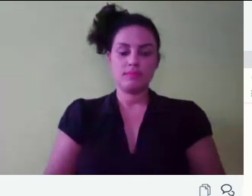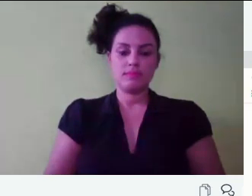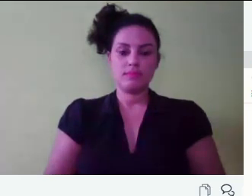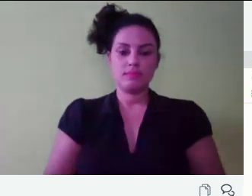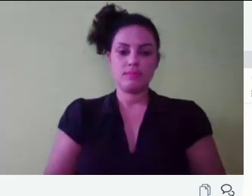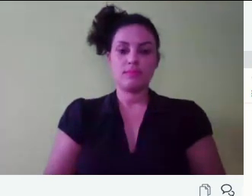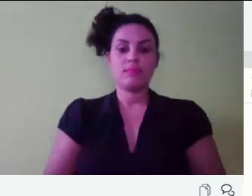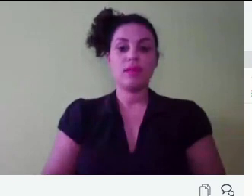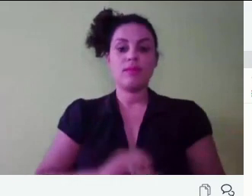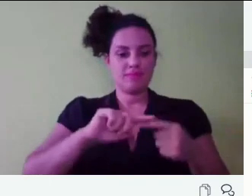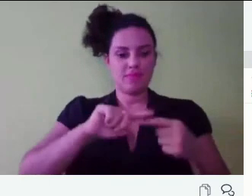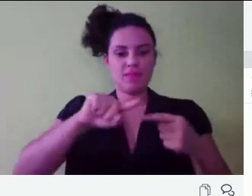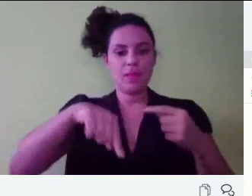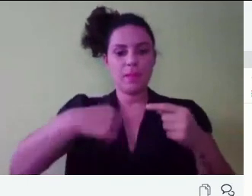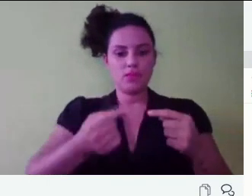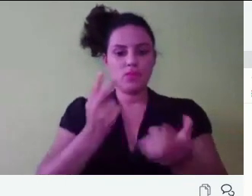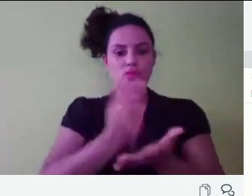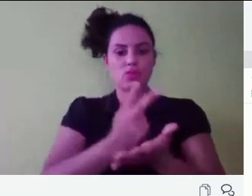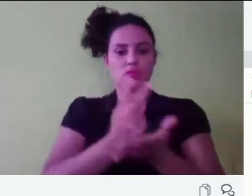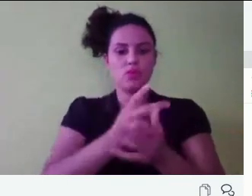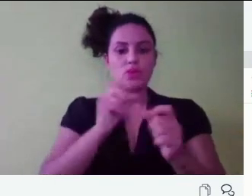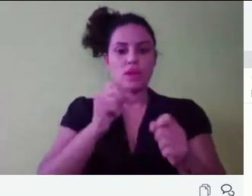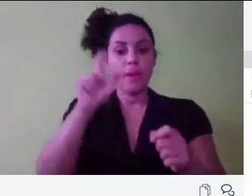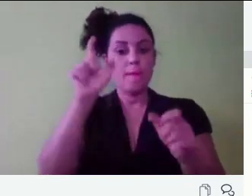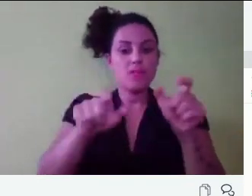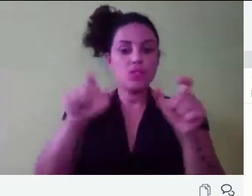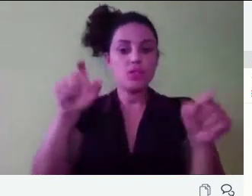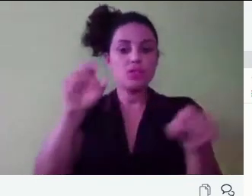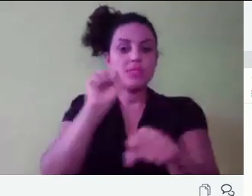Na sequência, os suplentes.